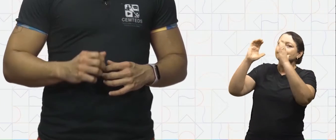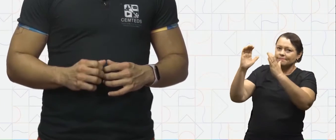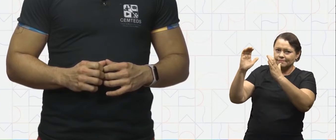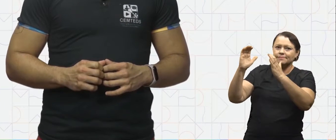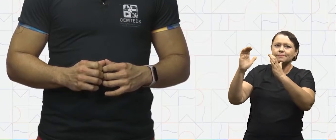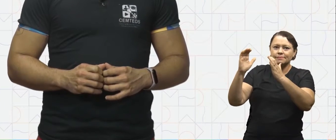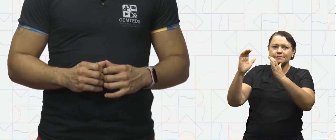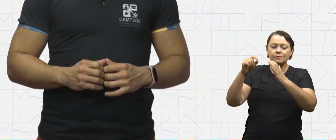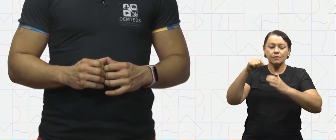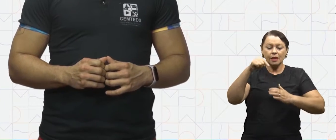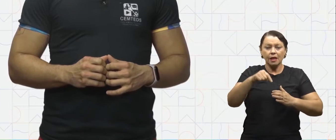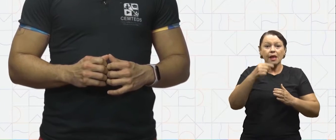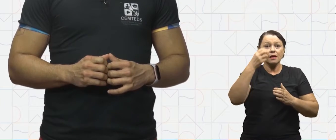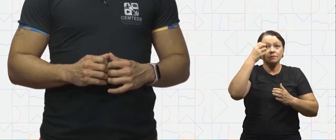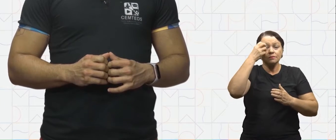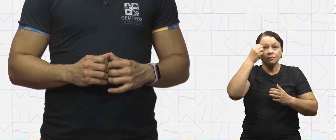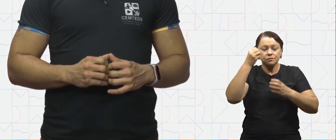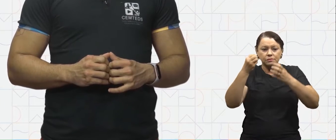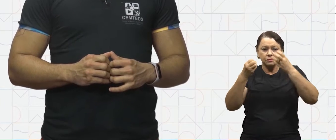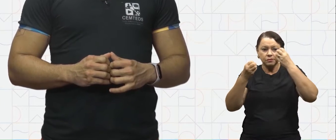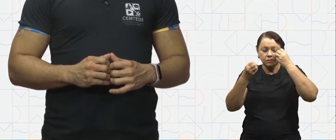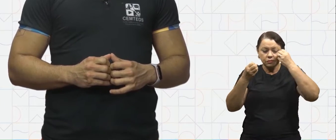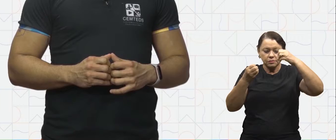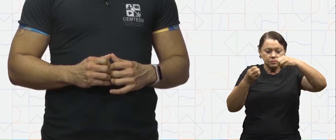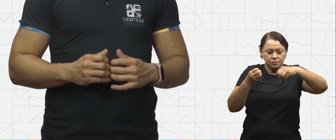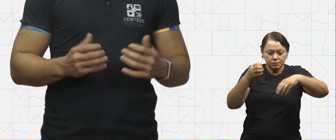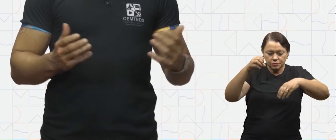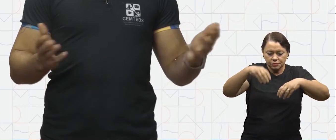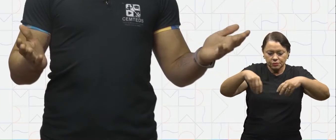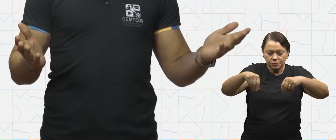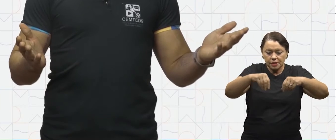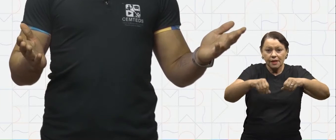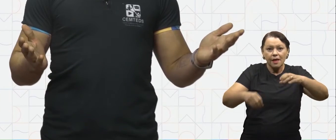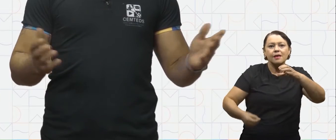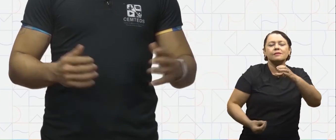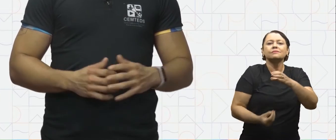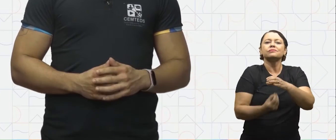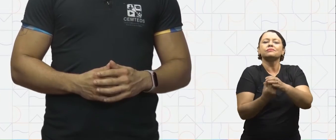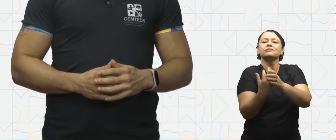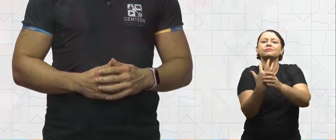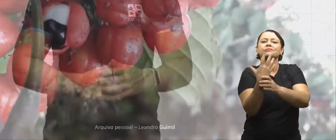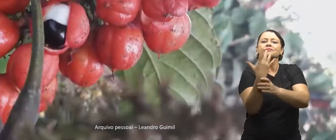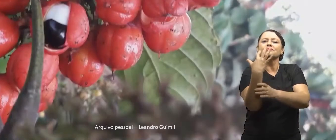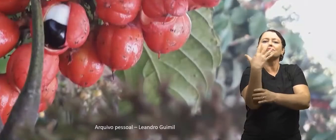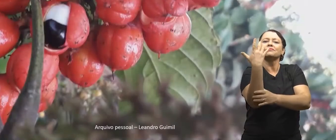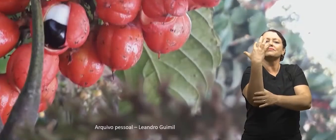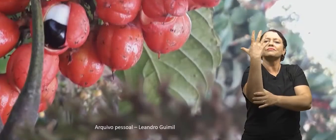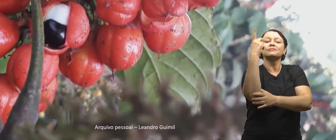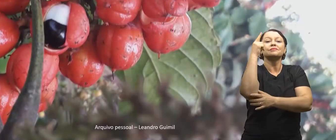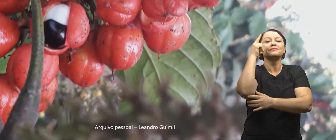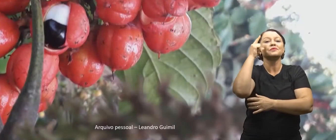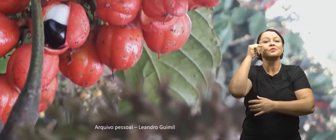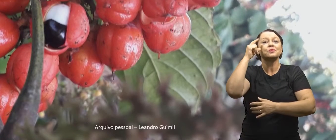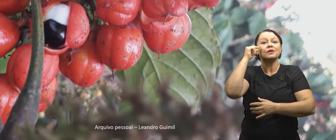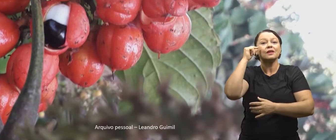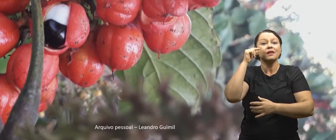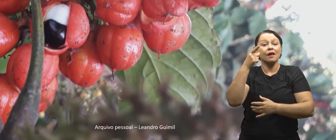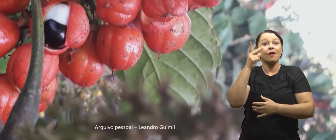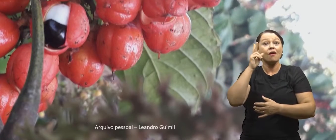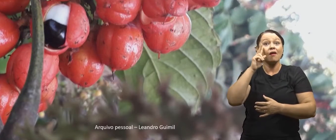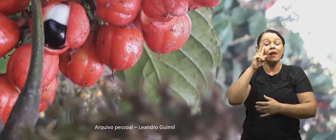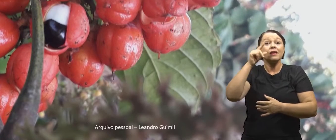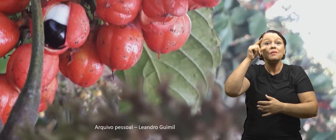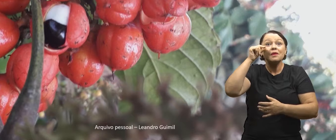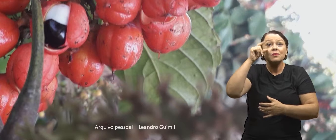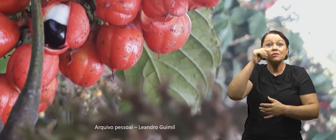lugar onde tinham plantado os olhos do pequeno Sateré-Maué, nasceu a planta do guaraná. Seus frutos lembram os olhos